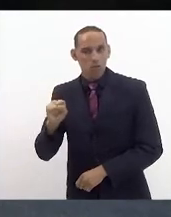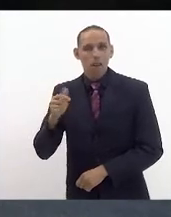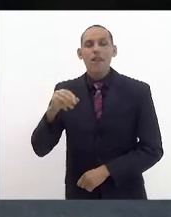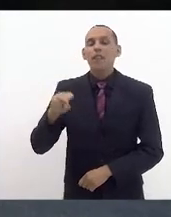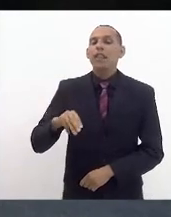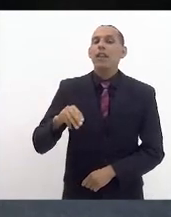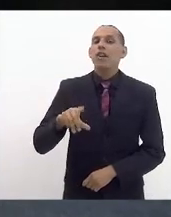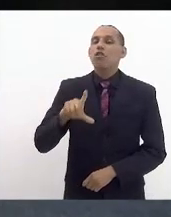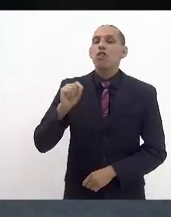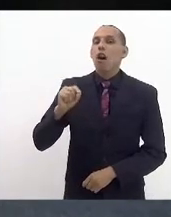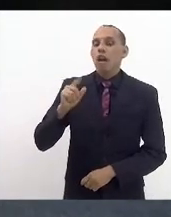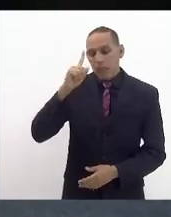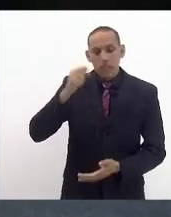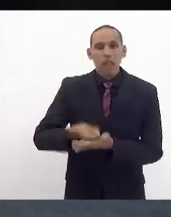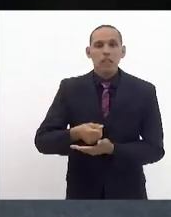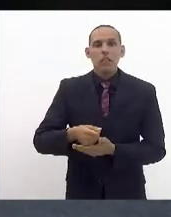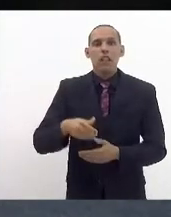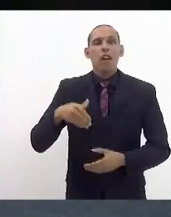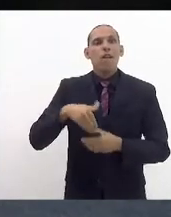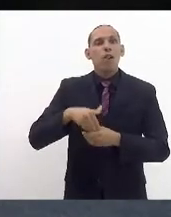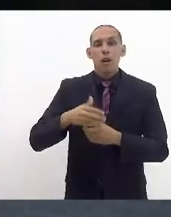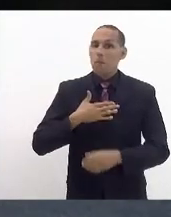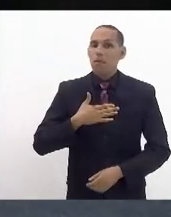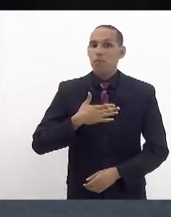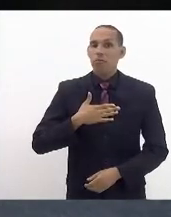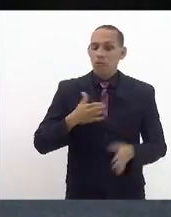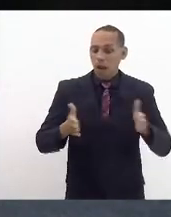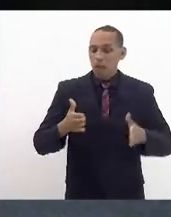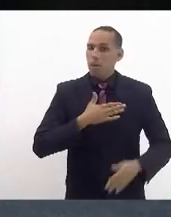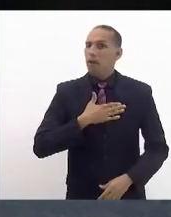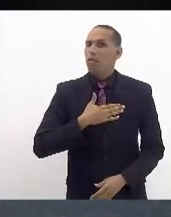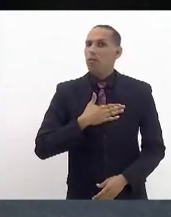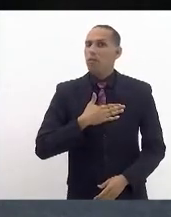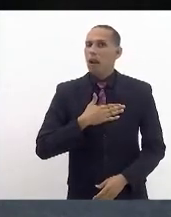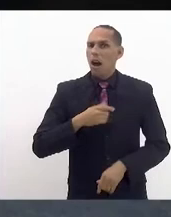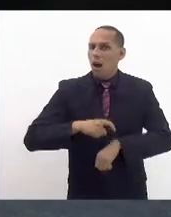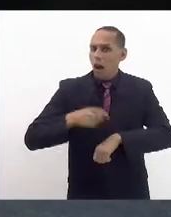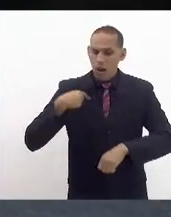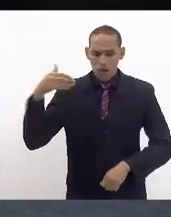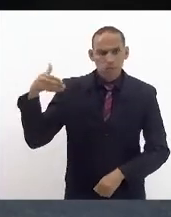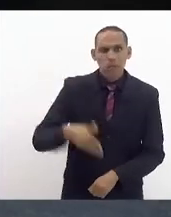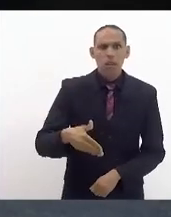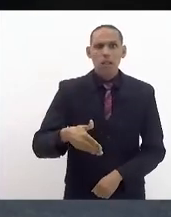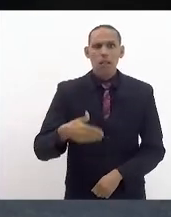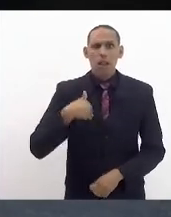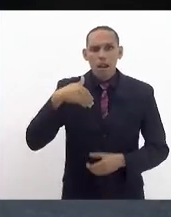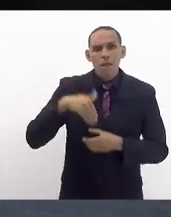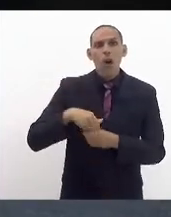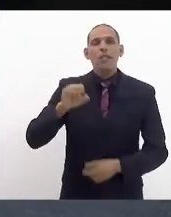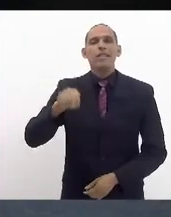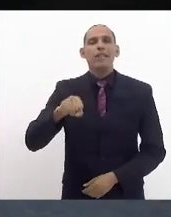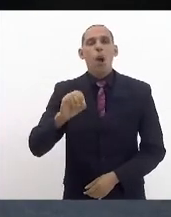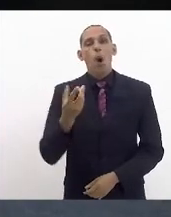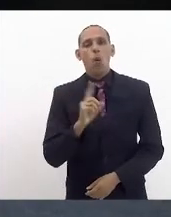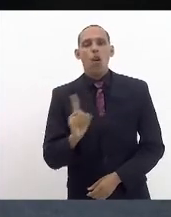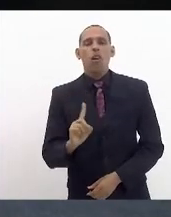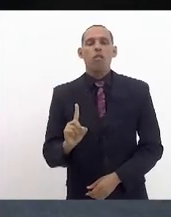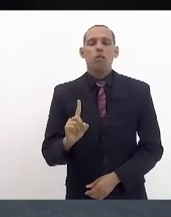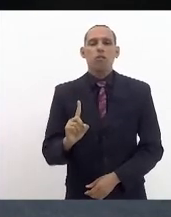votações sou eu. O mandato é meu. Então, na hora que eu venho aqui e voto sim ou